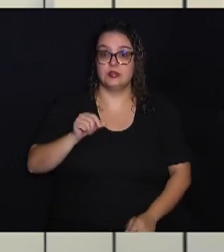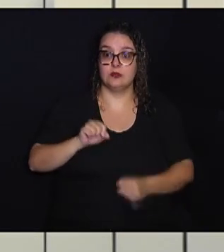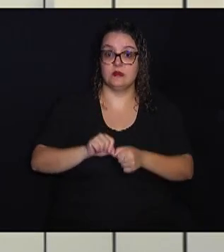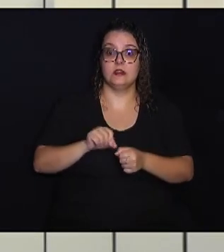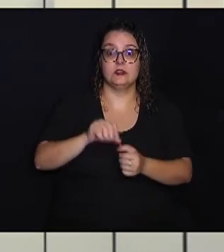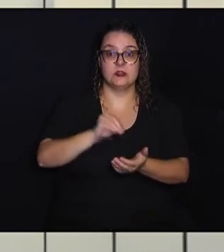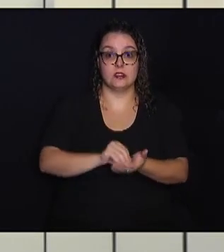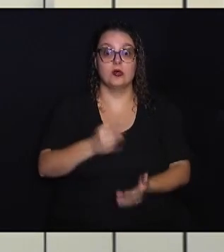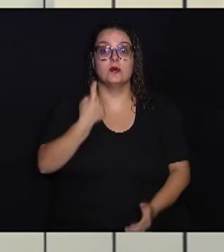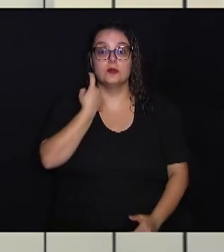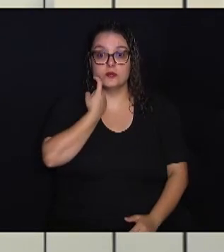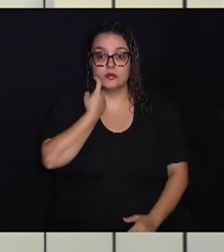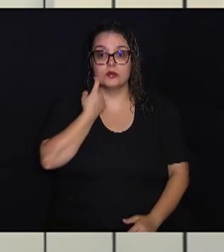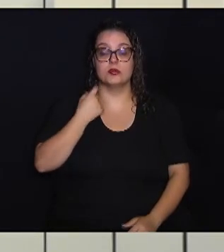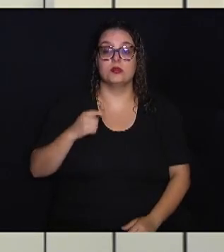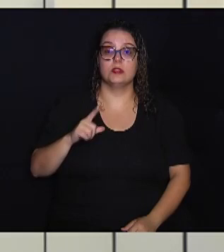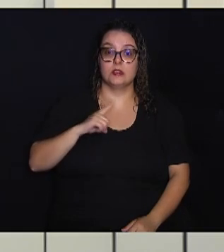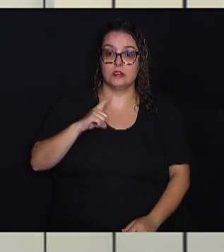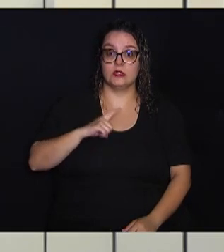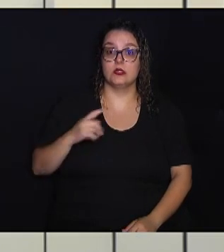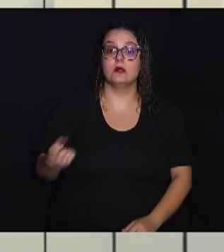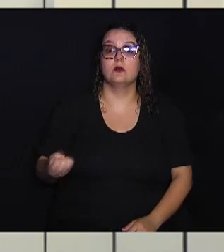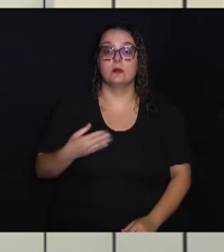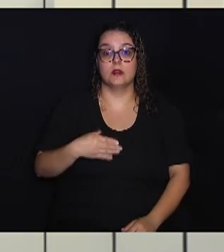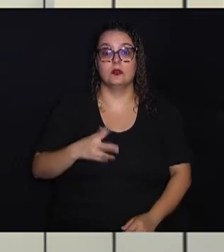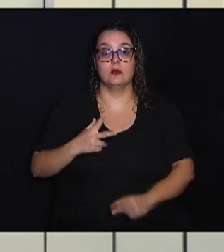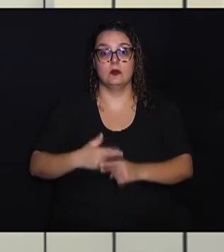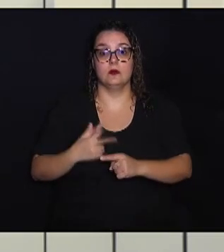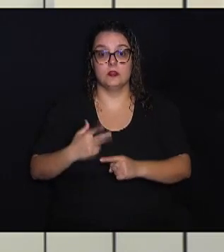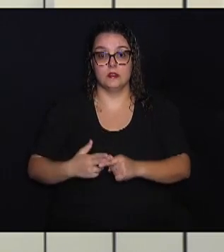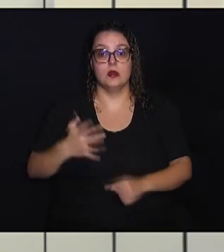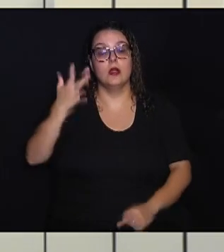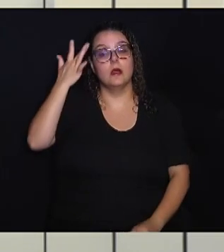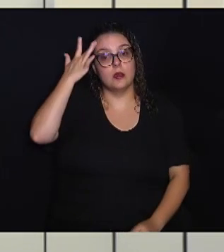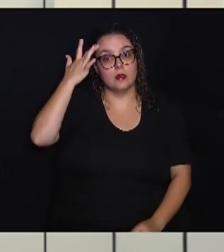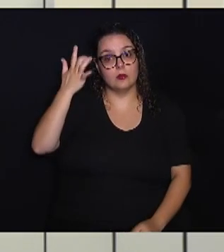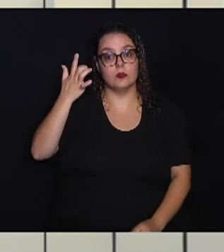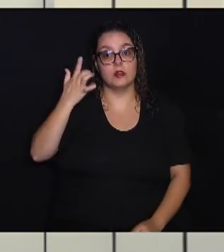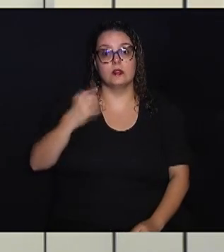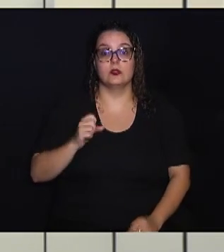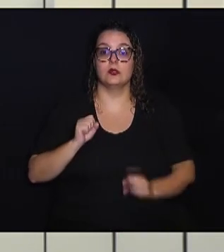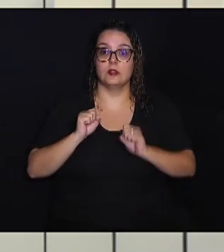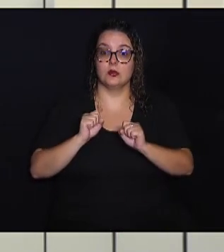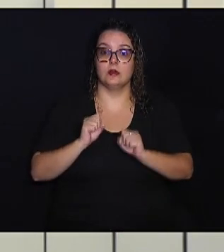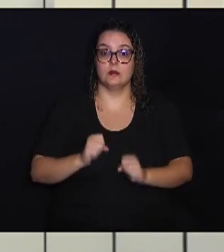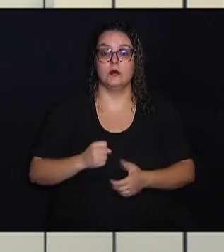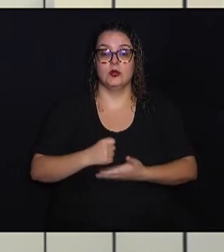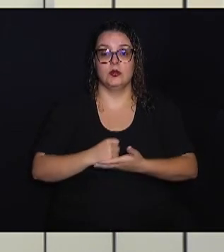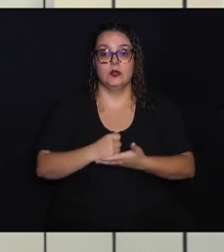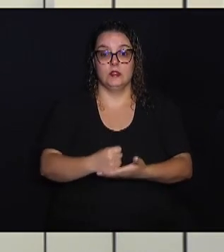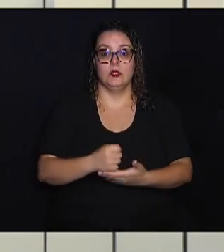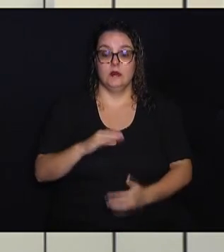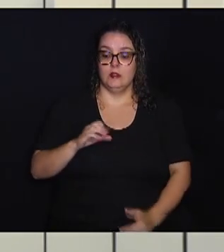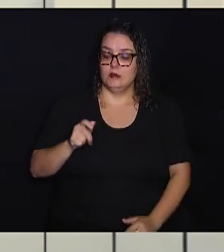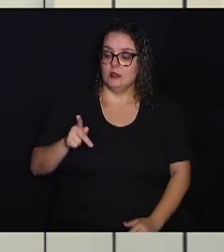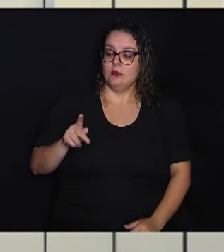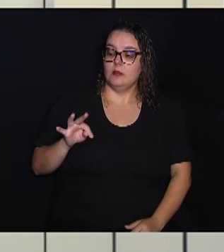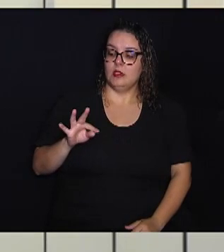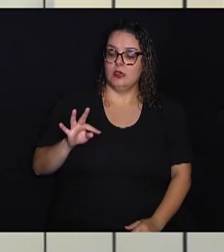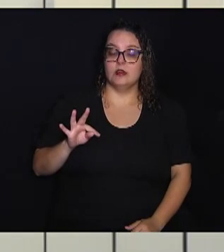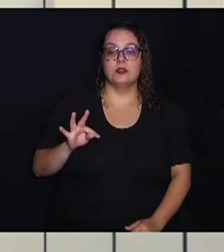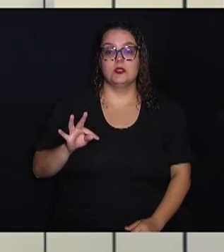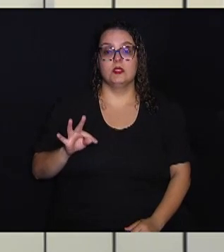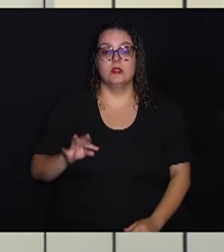última sexta-feira e a gente tem então uma nova edição amanhã que você pode levar até o CEPAT, que fica na